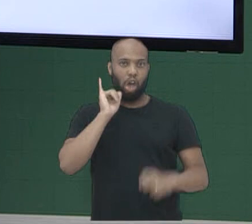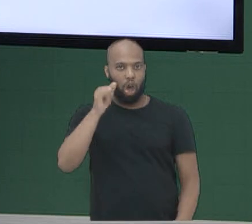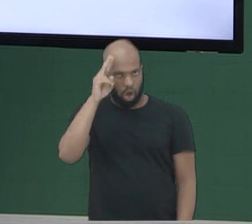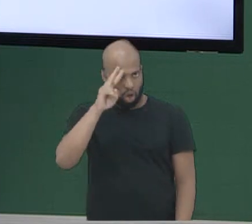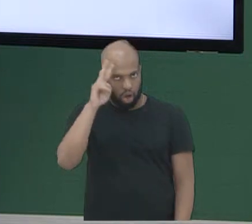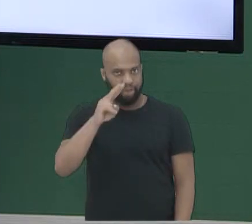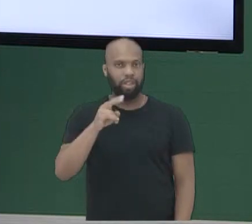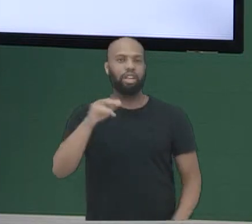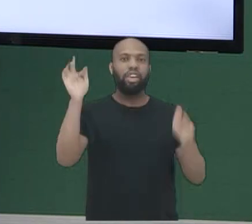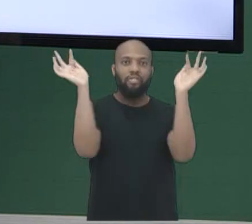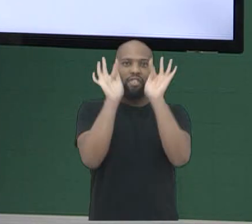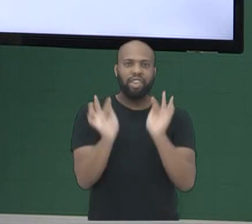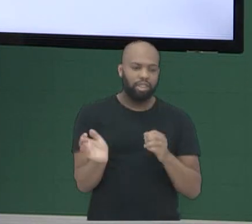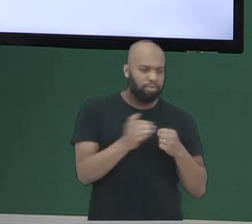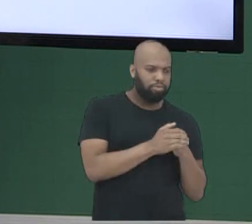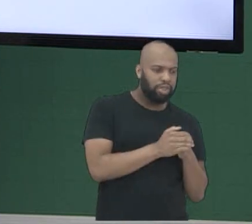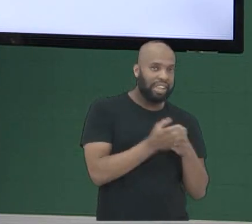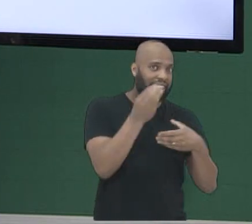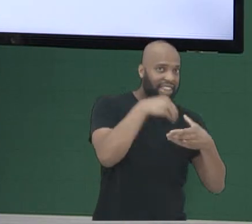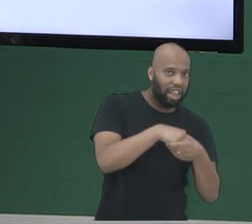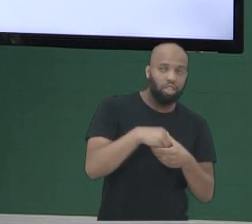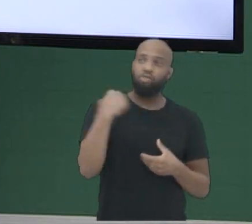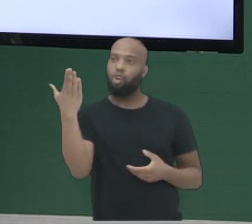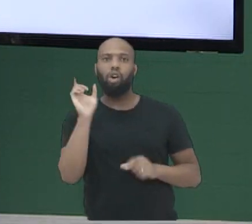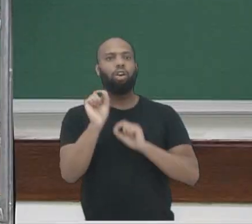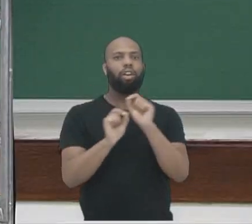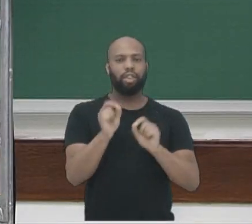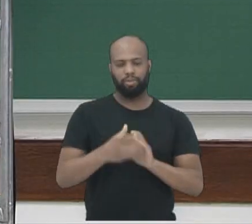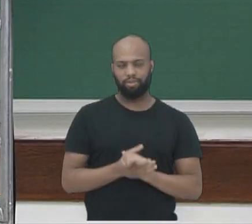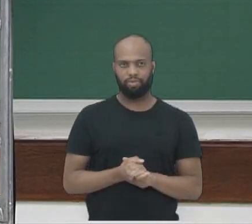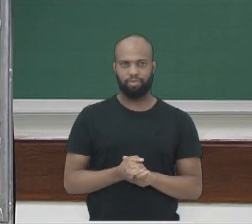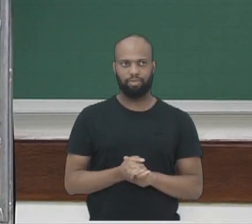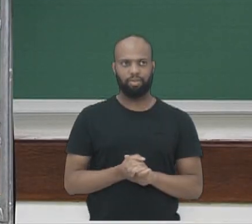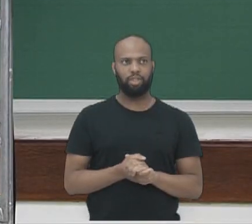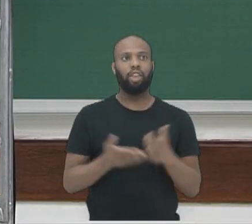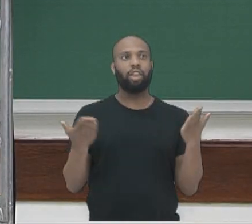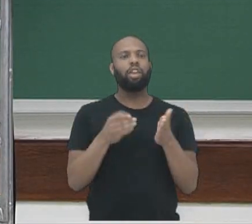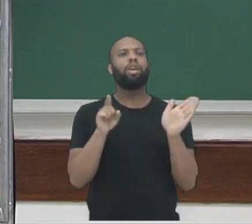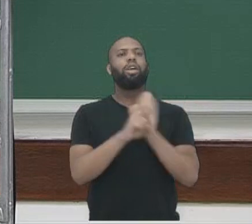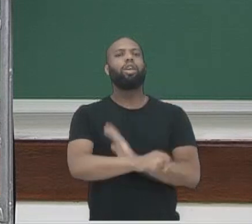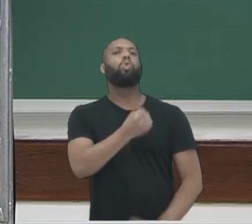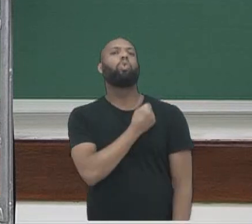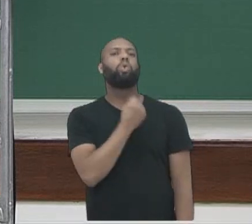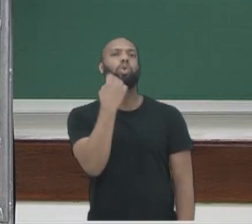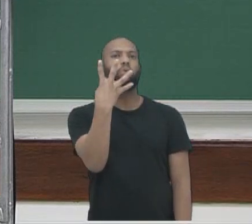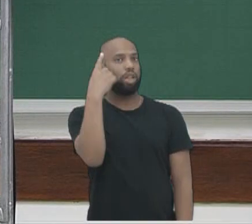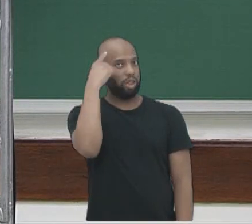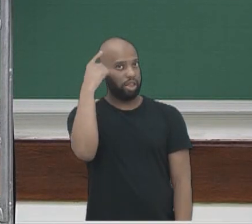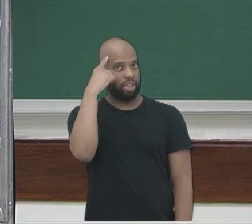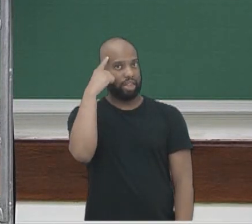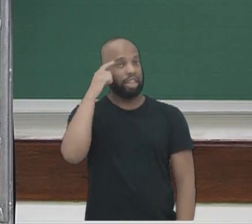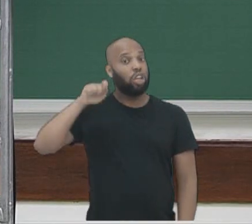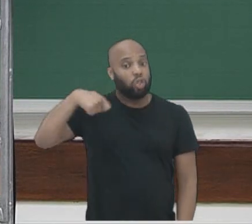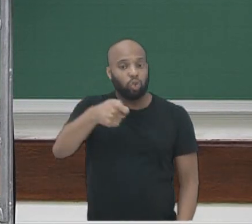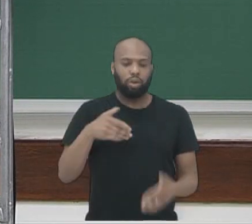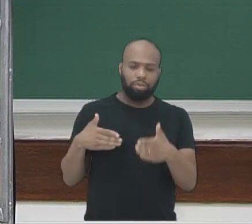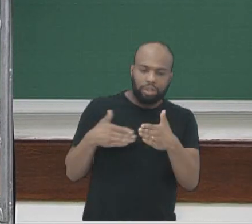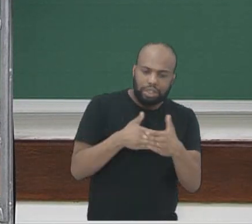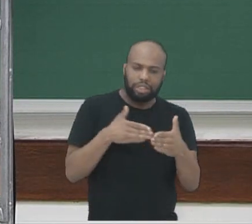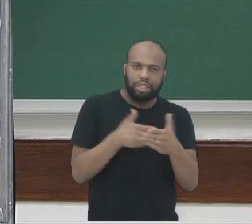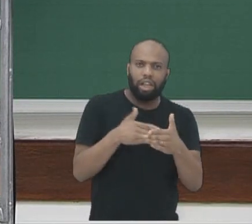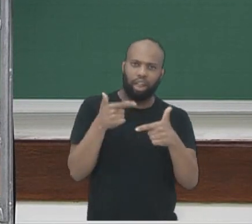conflito na história, eu desestabilizo a história, eu crio a expectativa, ela vai sendo criada